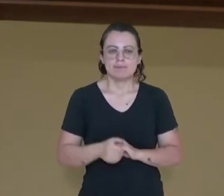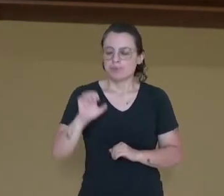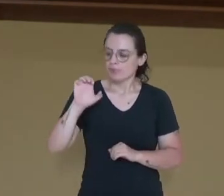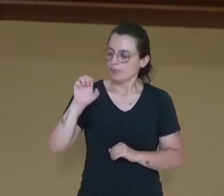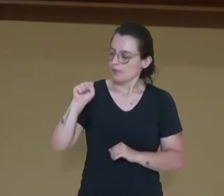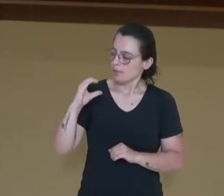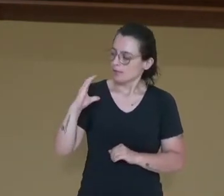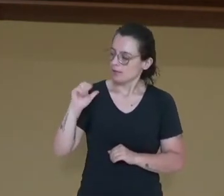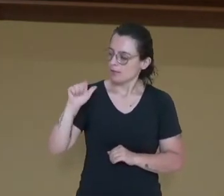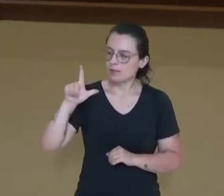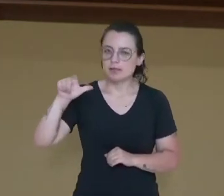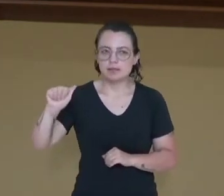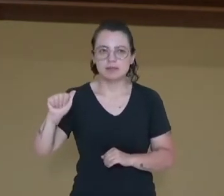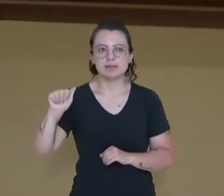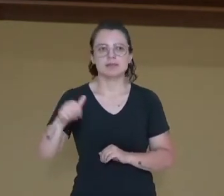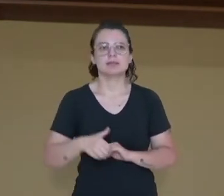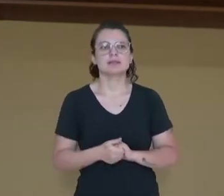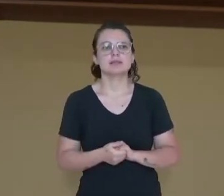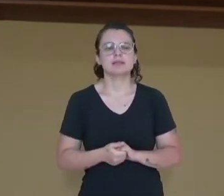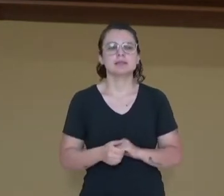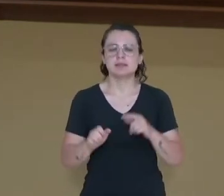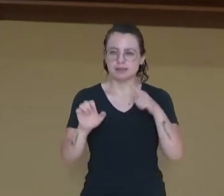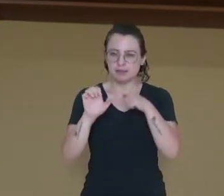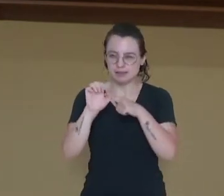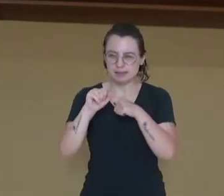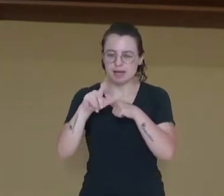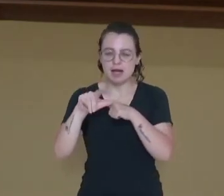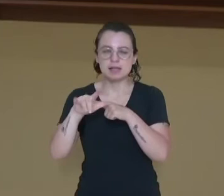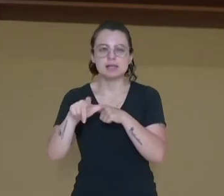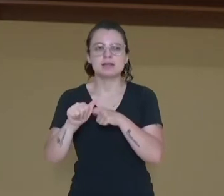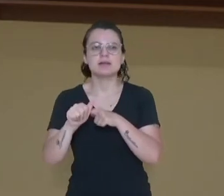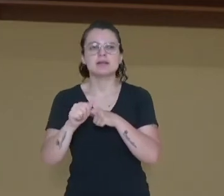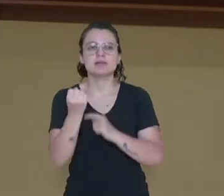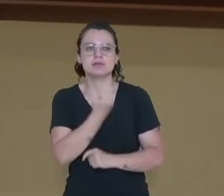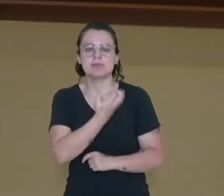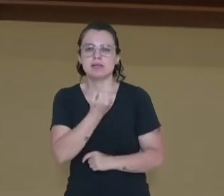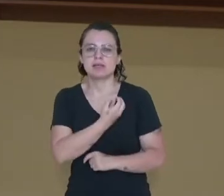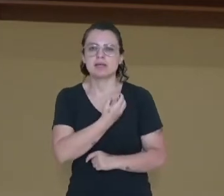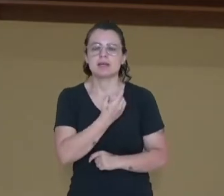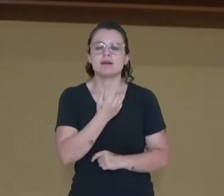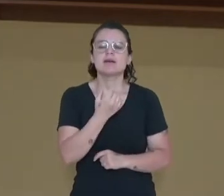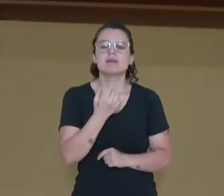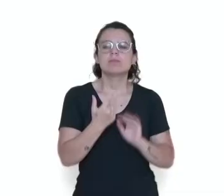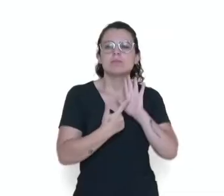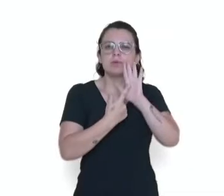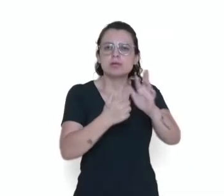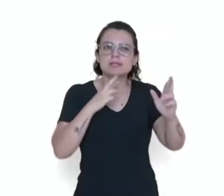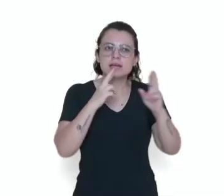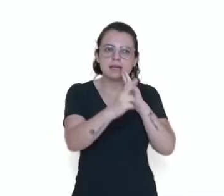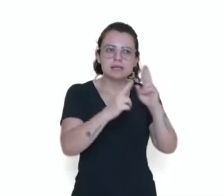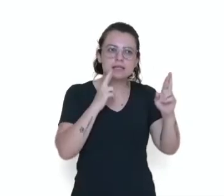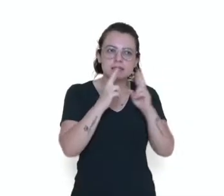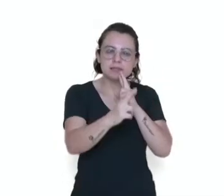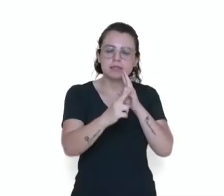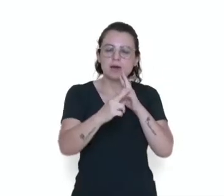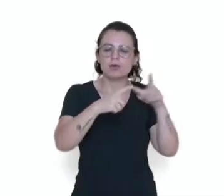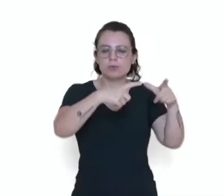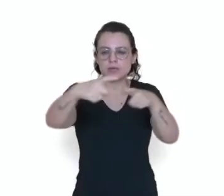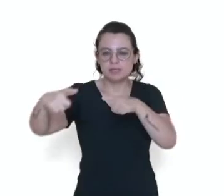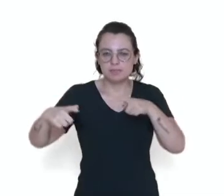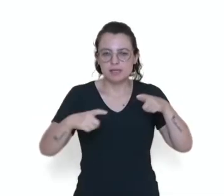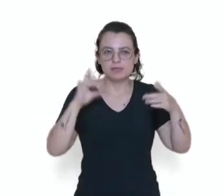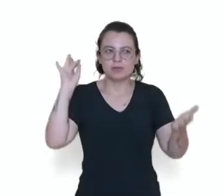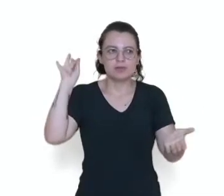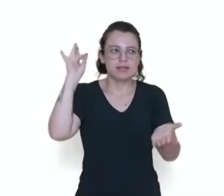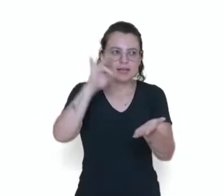Escala. Vamos falar um pouquinho sobre escala. A escala numérica indica a relação entre as dimensões do espaço real e